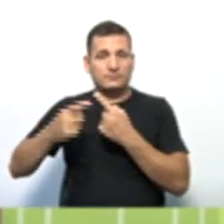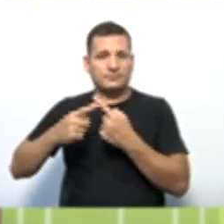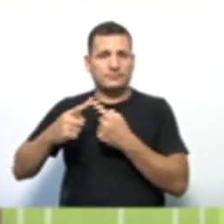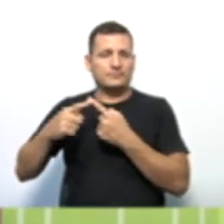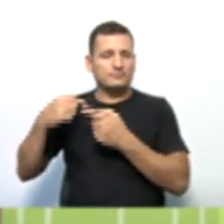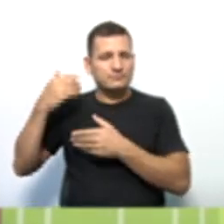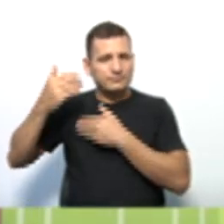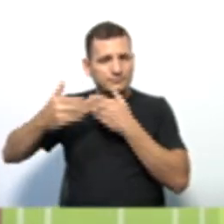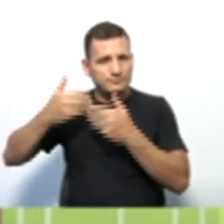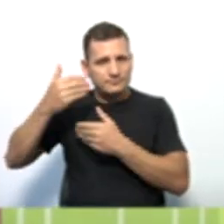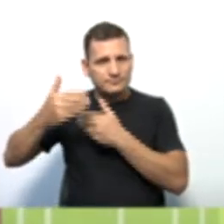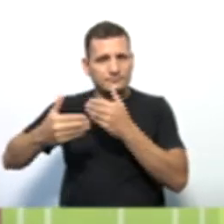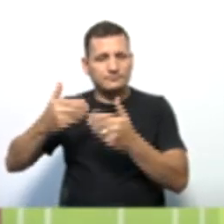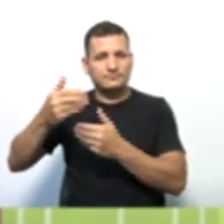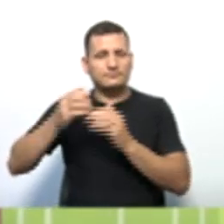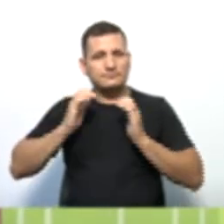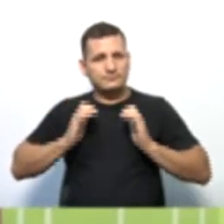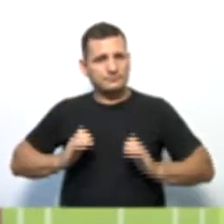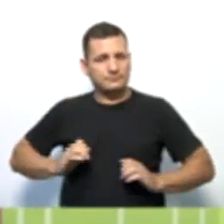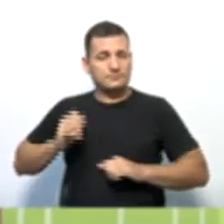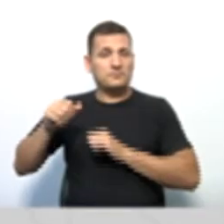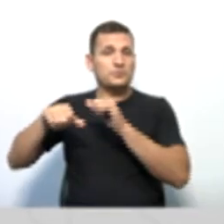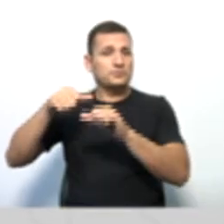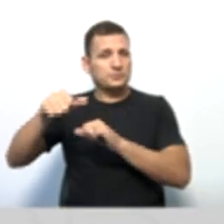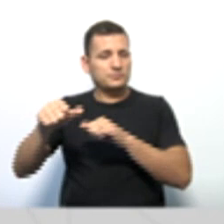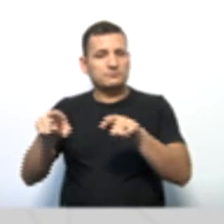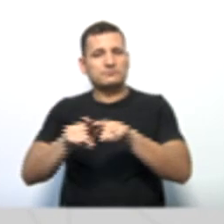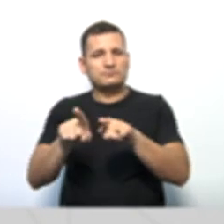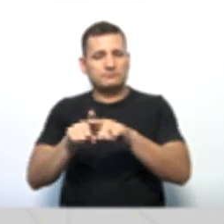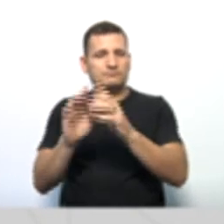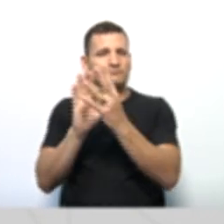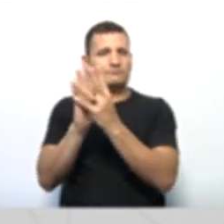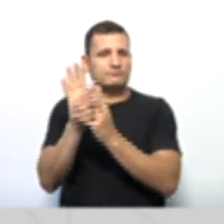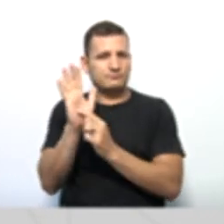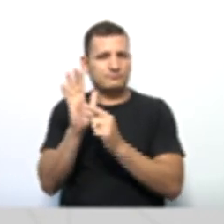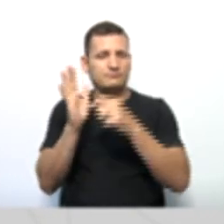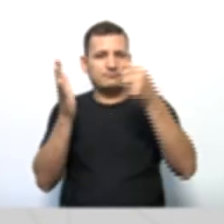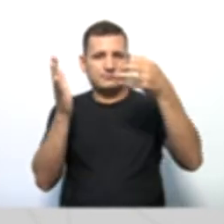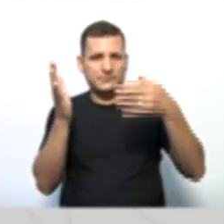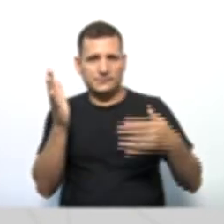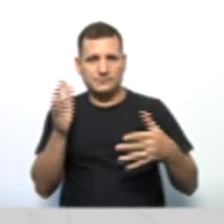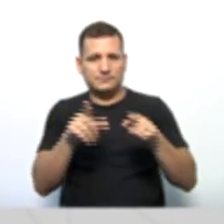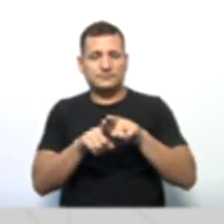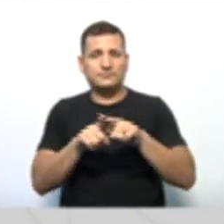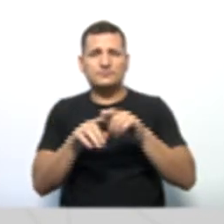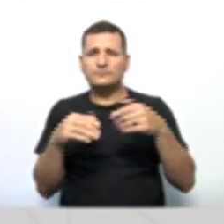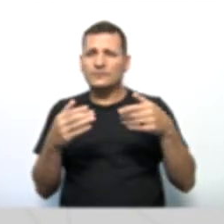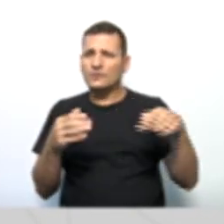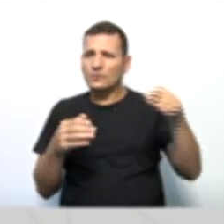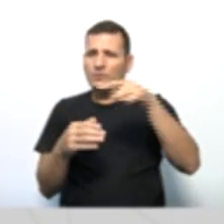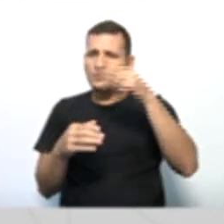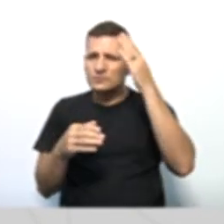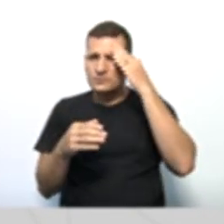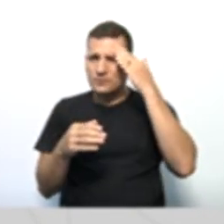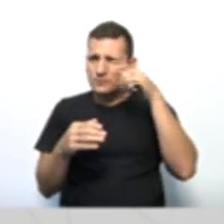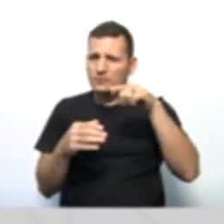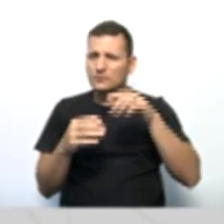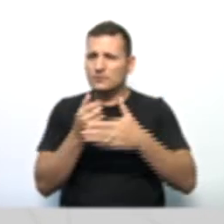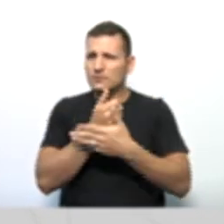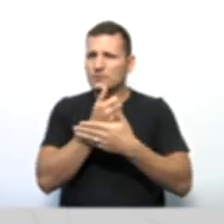tempo, a ética também muda, como diz aqui no nosso conteúdo. Como sabemos, as normas